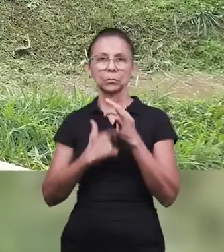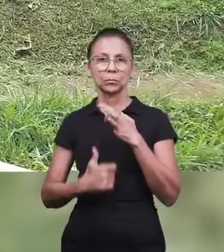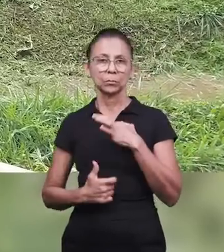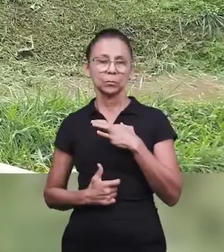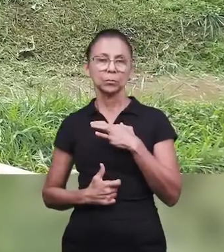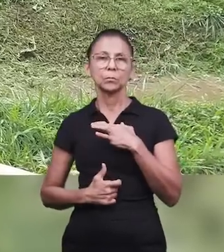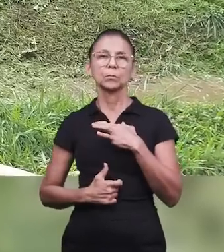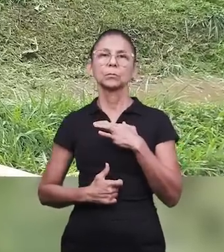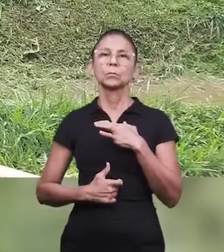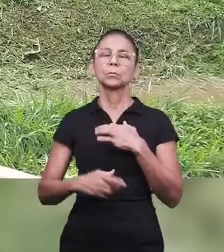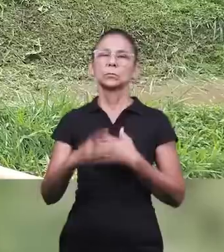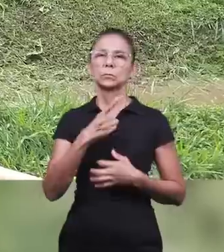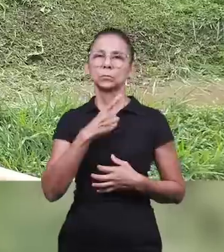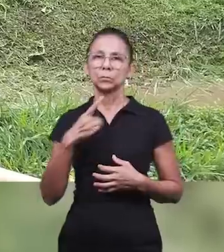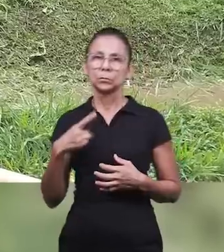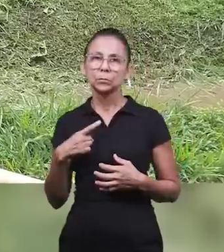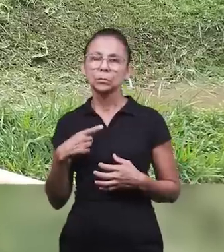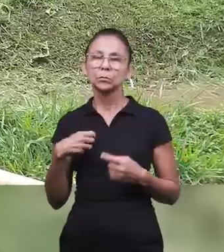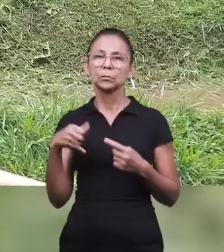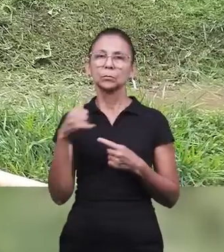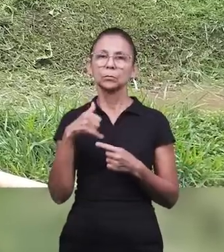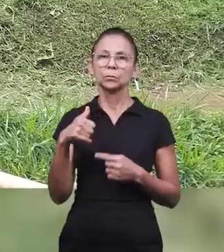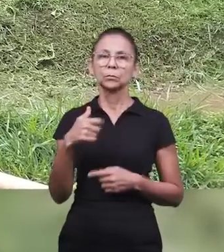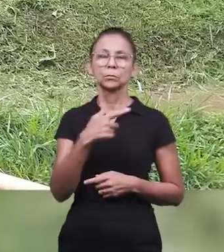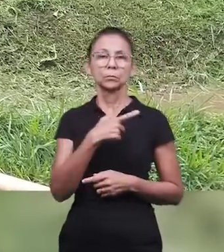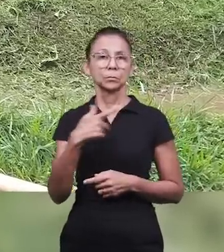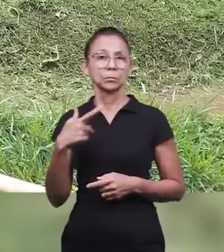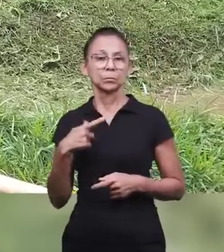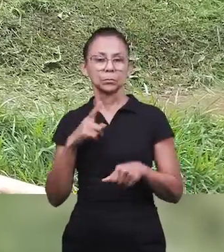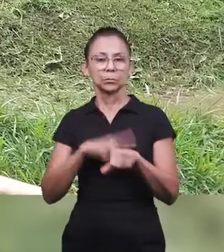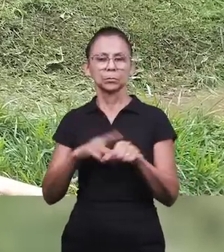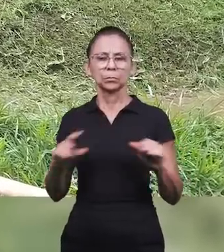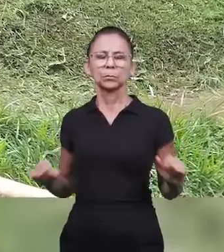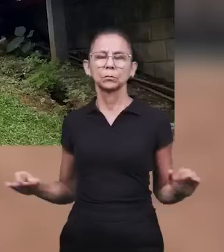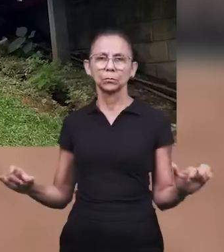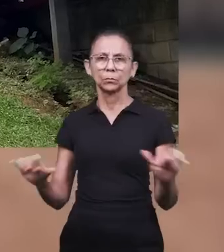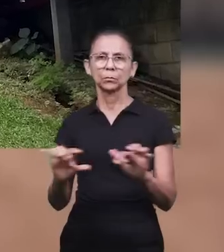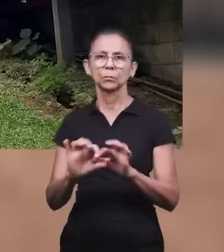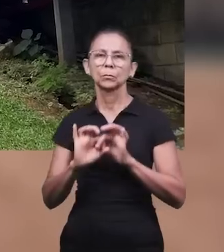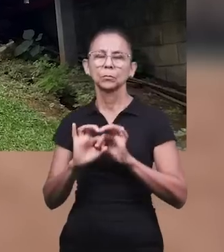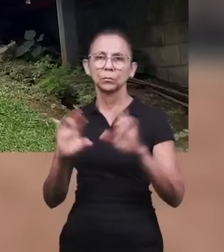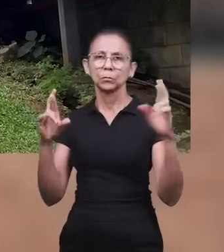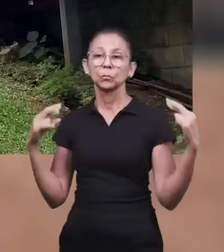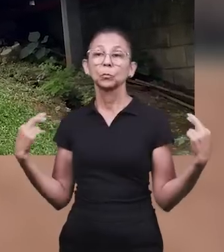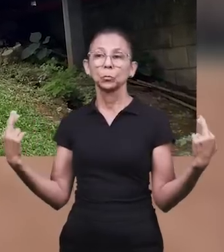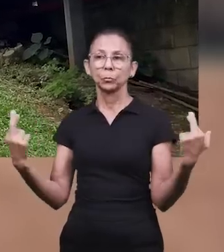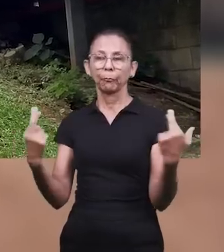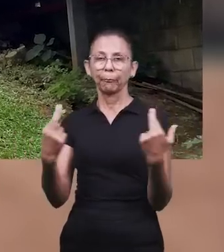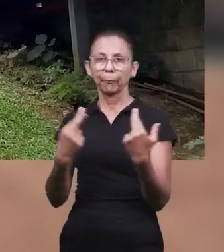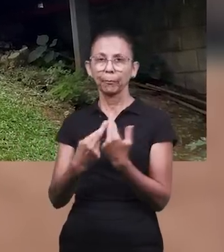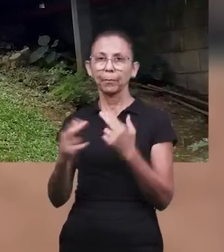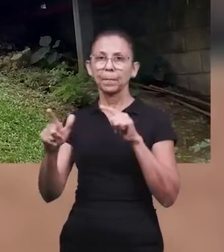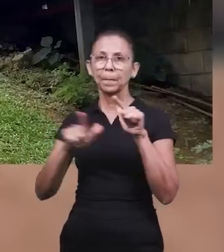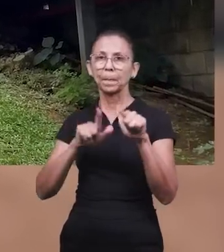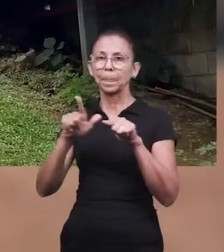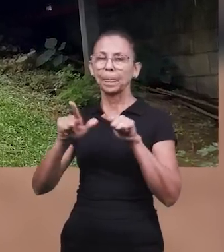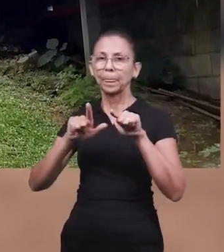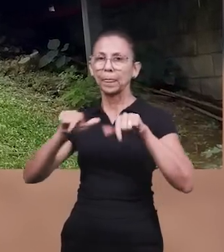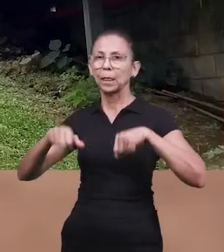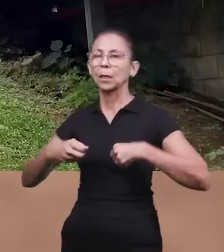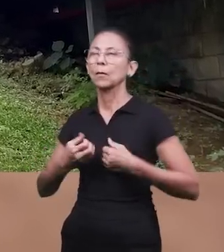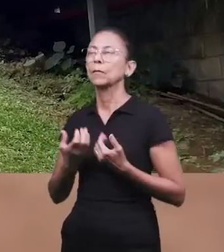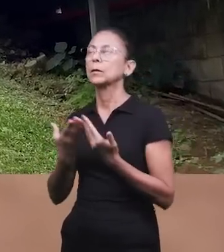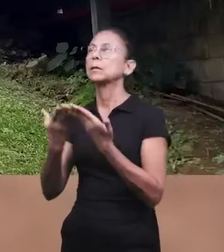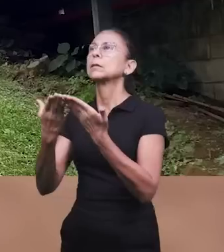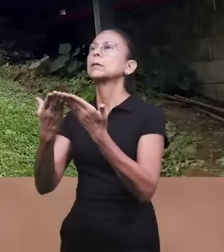ungidos e pastores. Um momento aqui de grande comunhão, a qual os irmãos estão aqui reunidos, ofertando um trabalho ao Senhor, uma